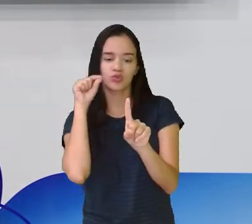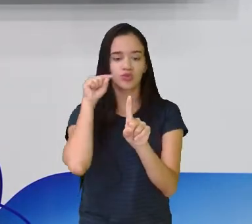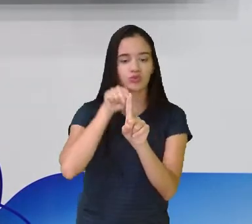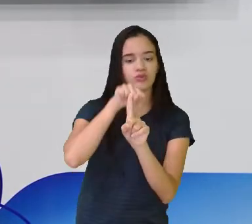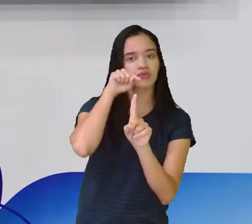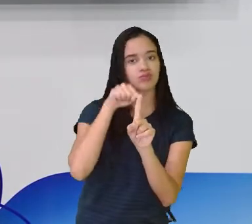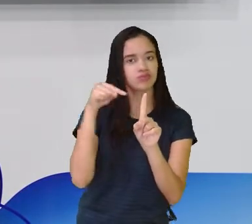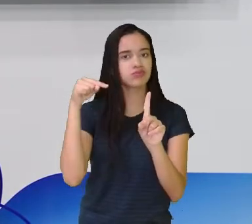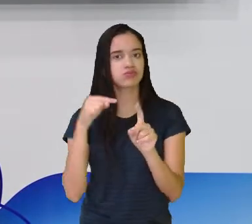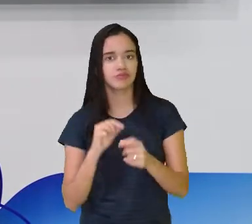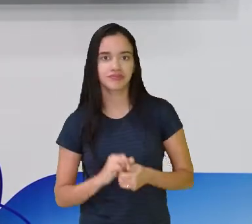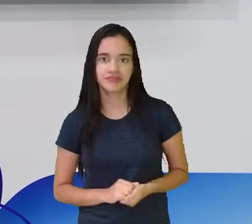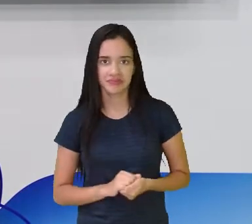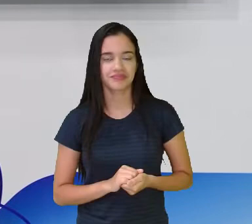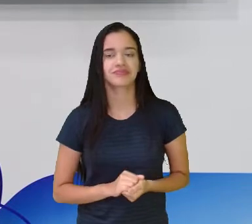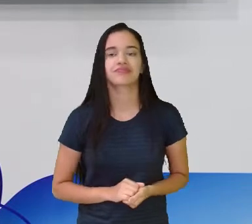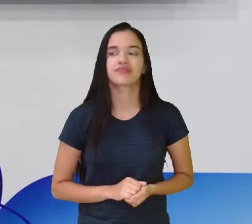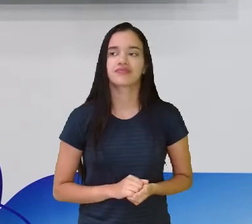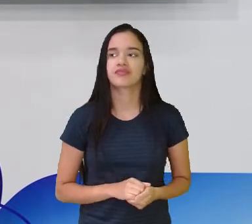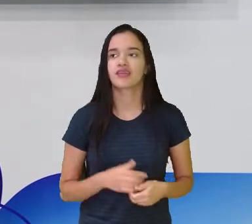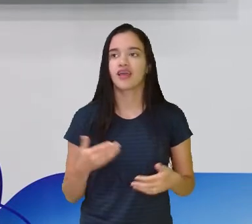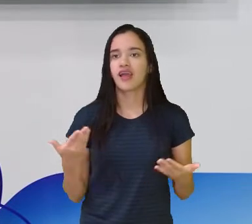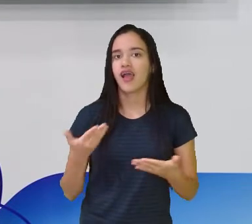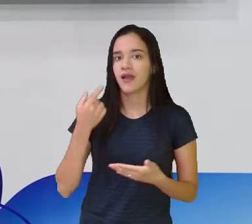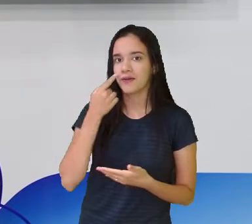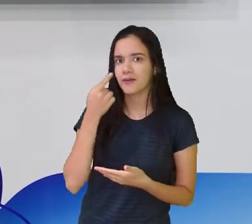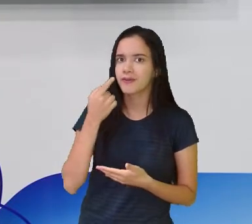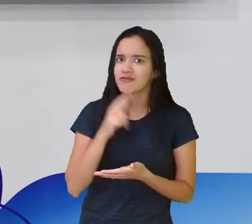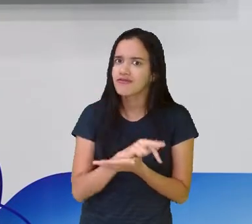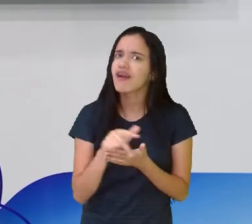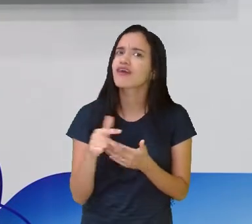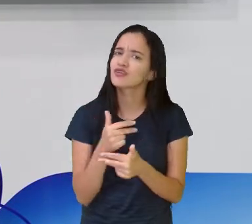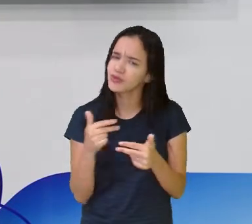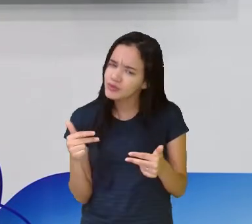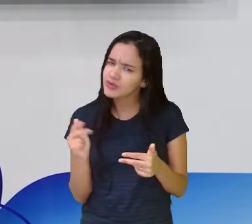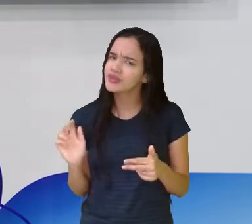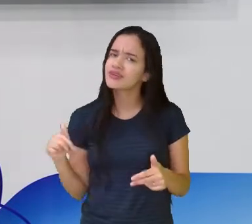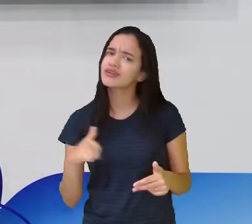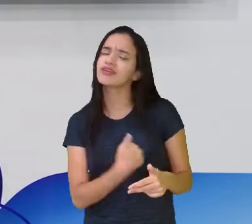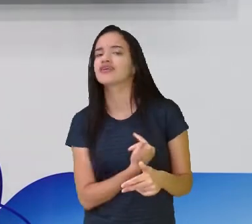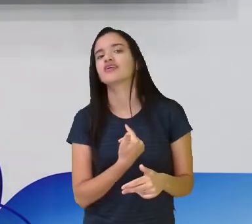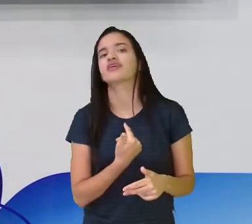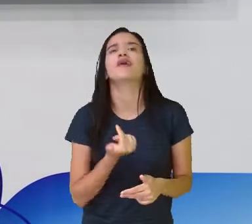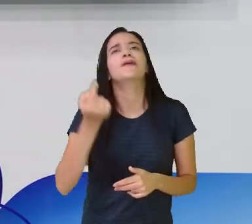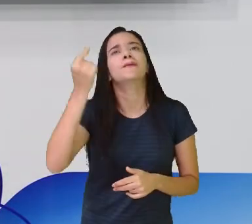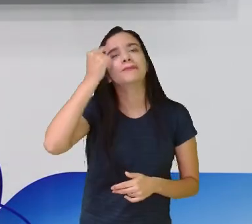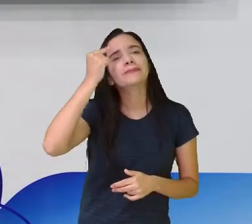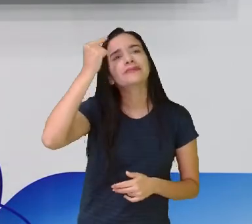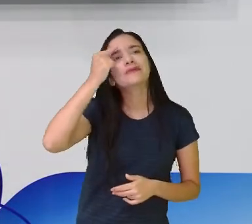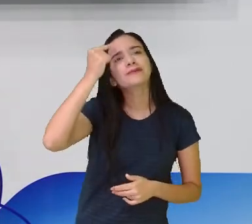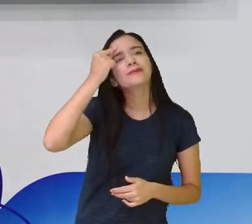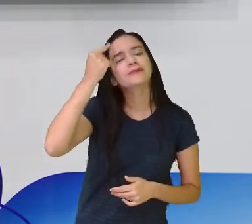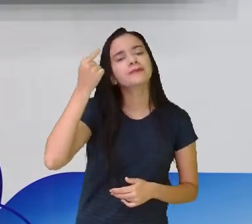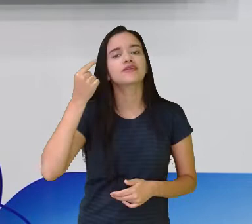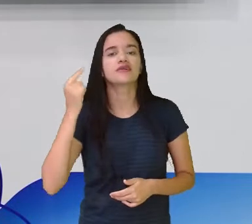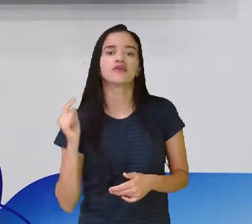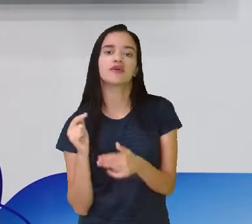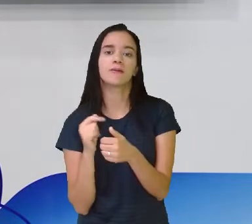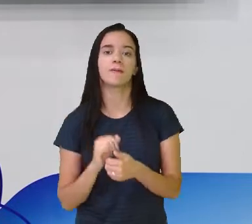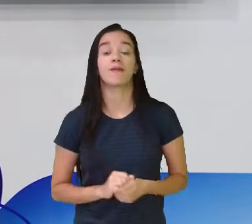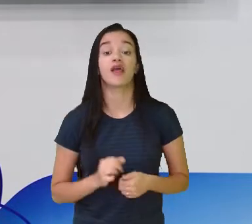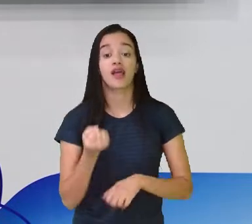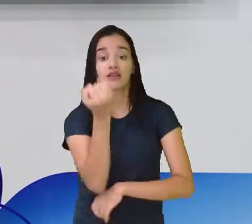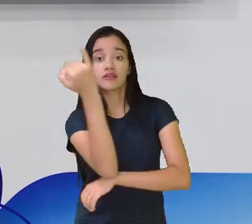palmas, dentre outros. Muita coisa, né? Muita coisa nós temos que pensar quando a gente pensa